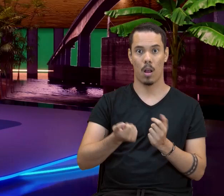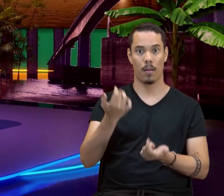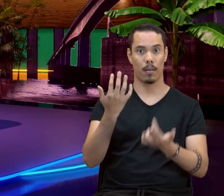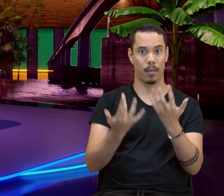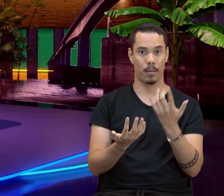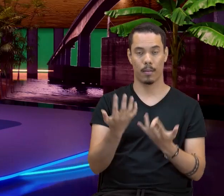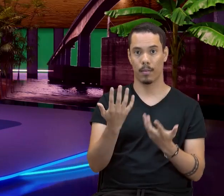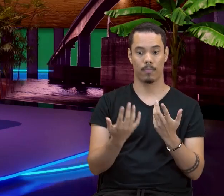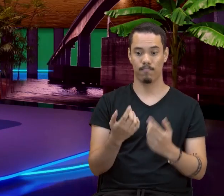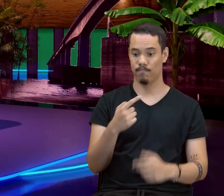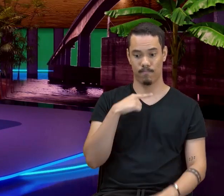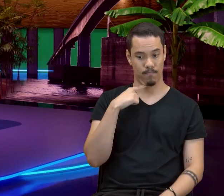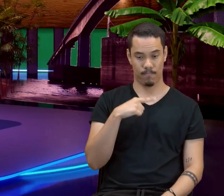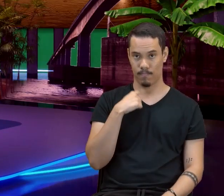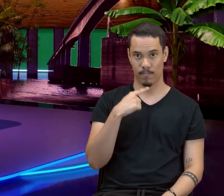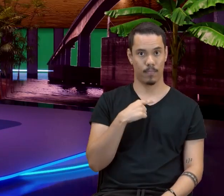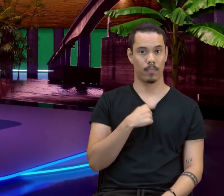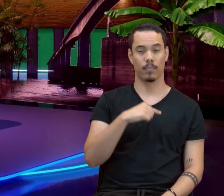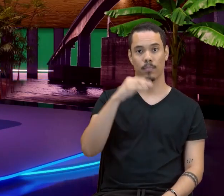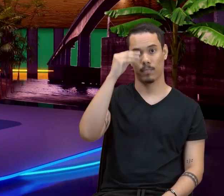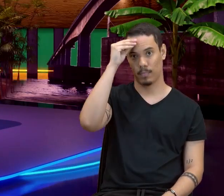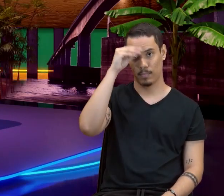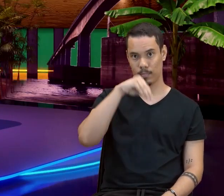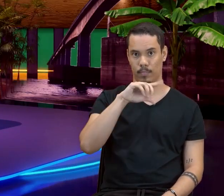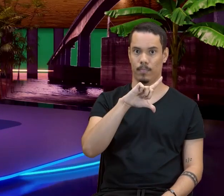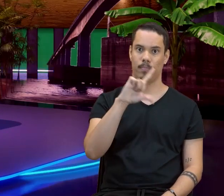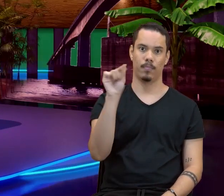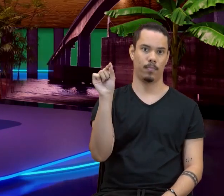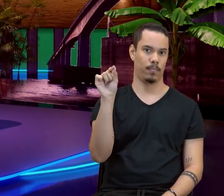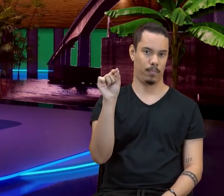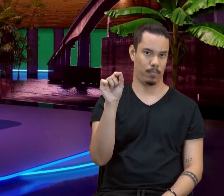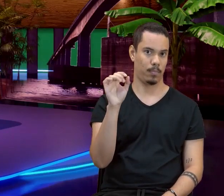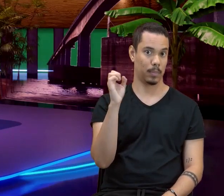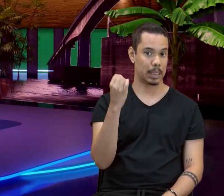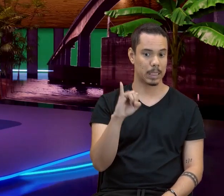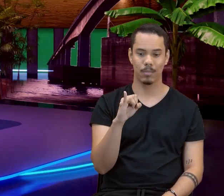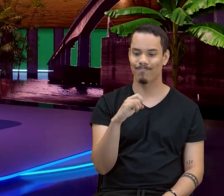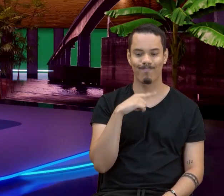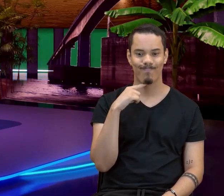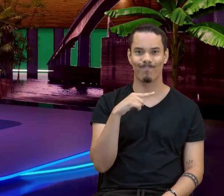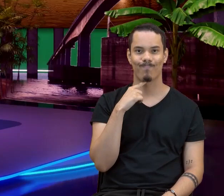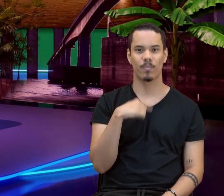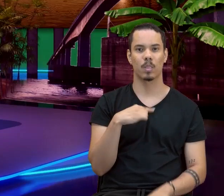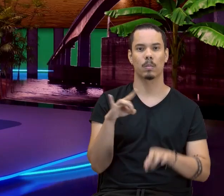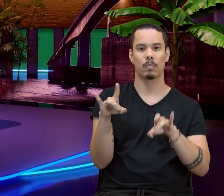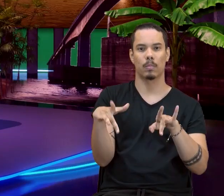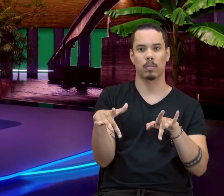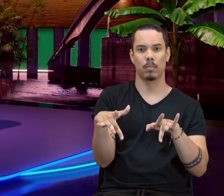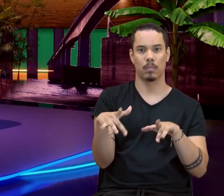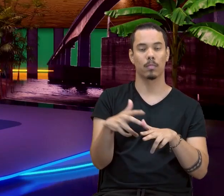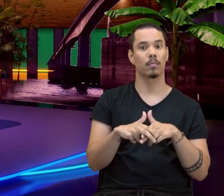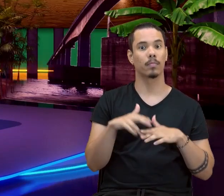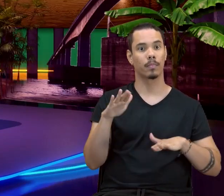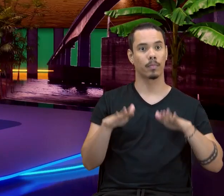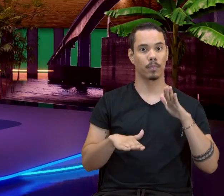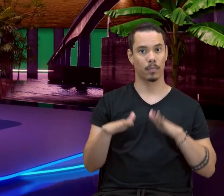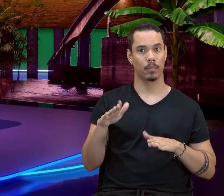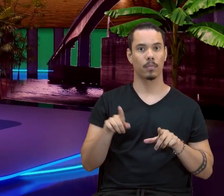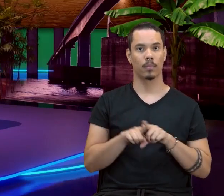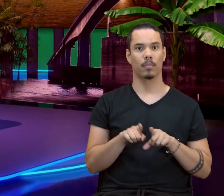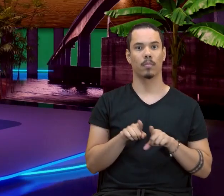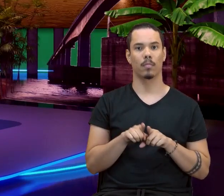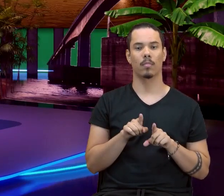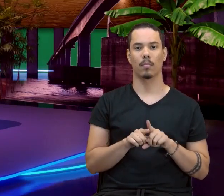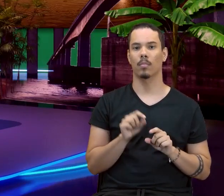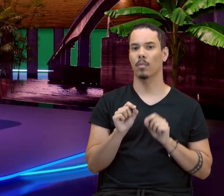itinerante. Se der certo aqui, vou produzir. Se não der certo, abandonam. Exatamente. E muitas vezes, professor, eles não tinham nem